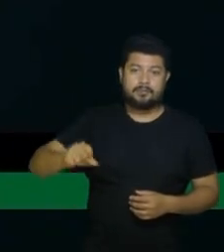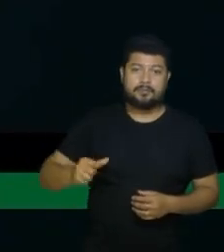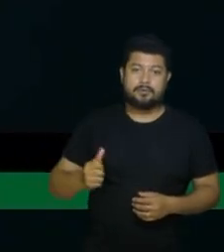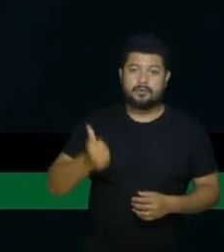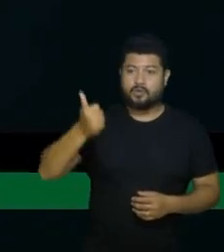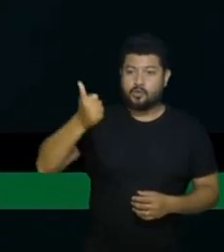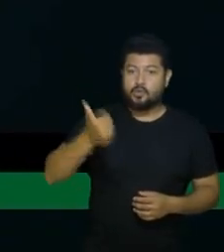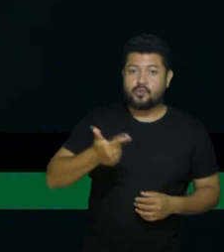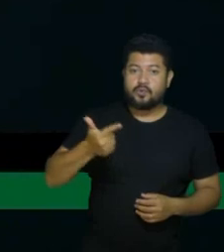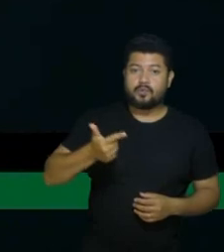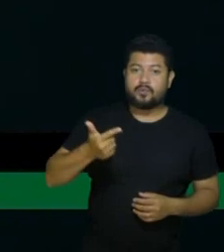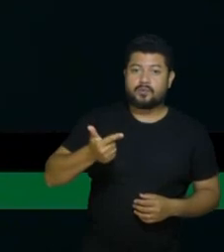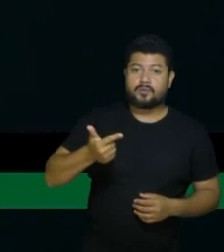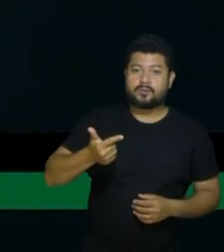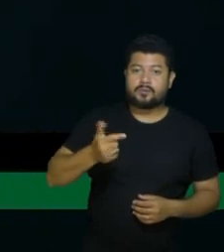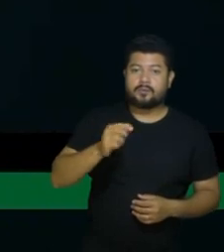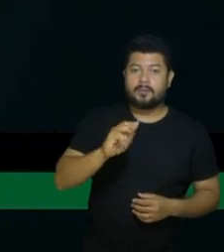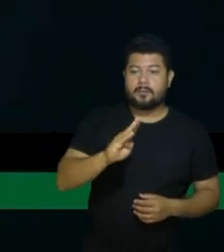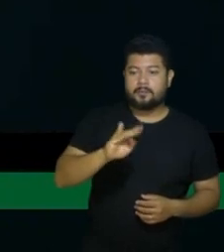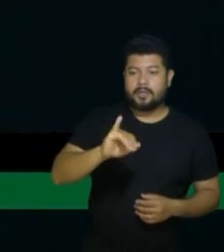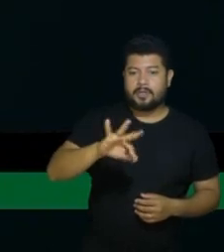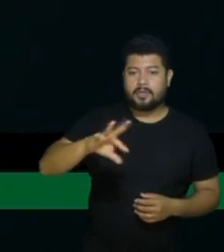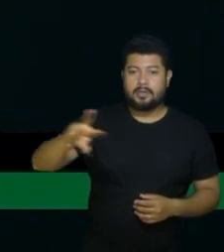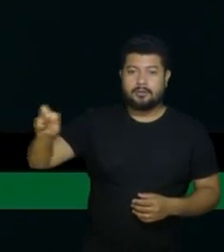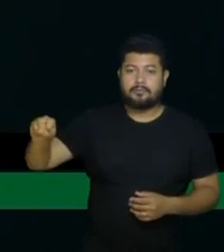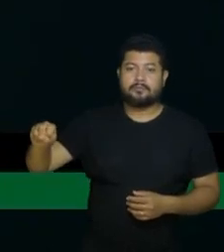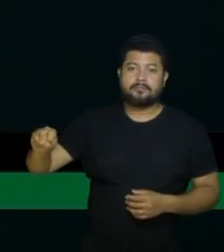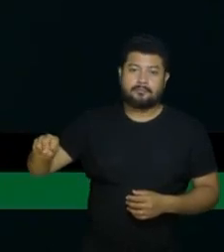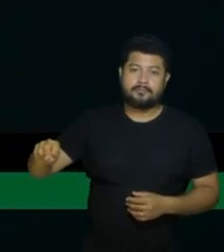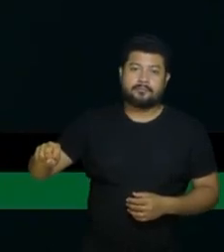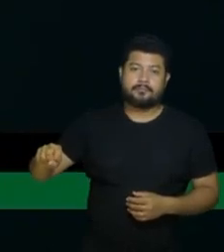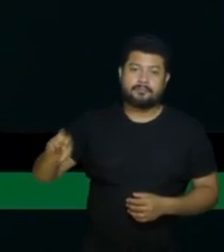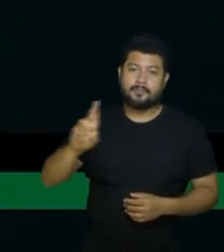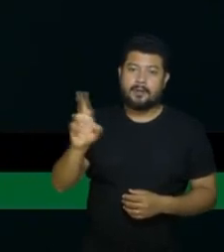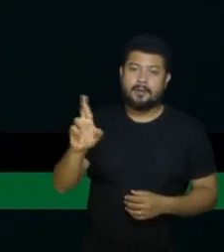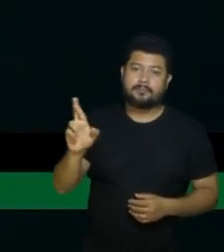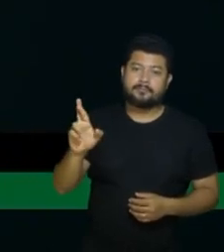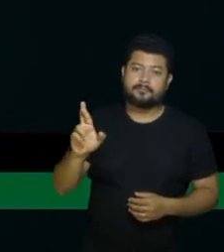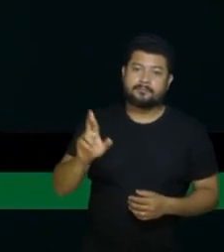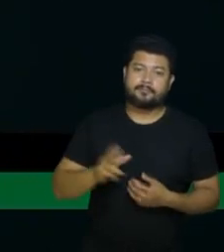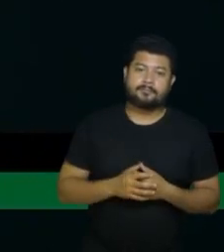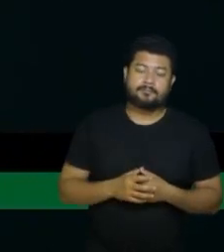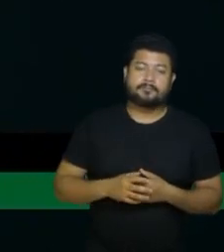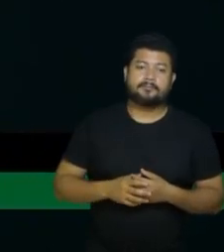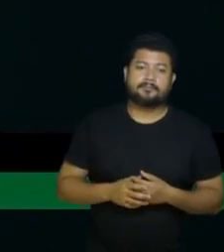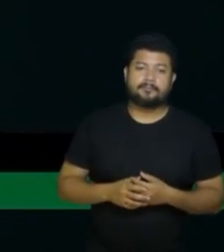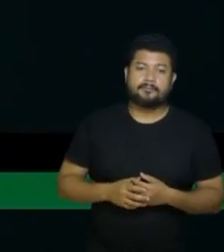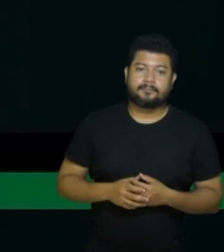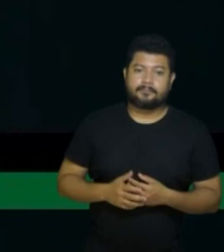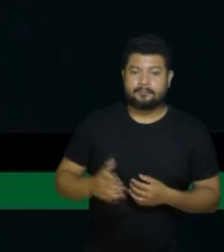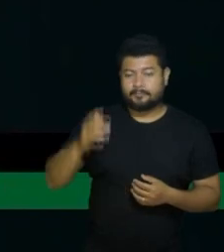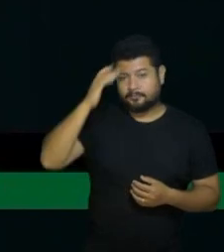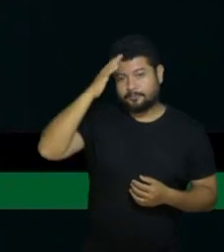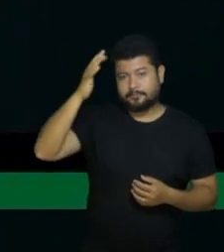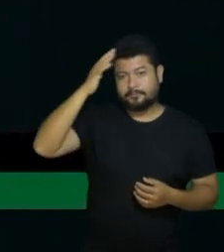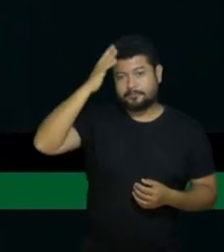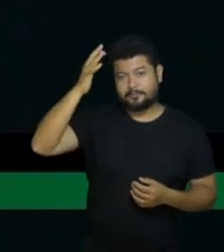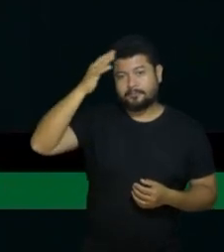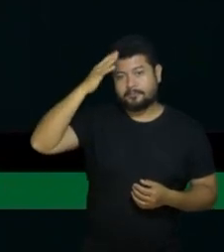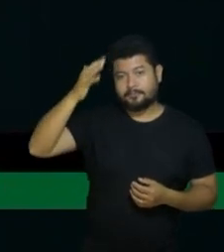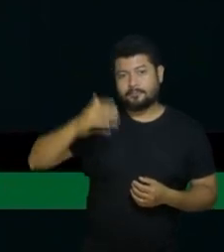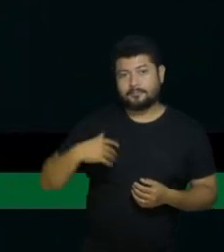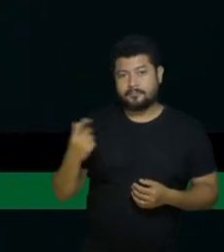12 bilhões deais para que vocês possam ter uma noção esse